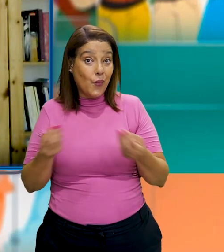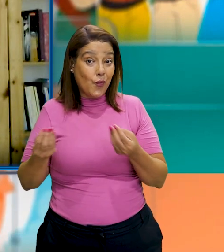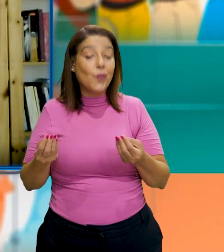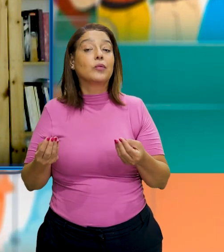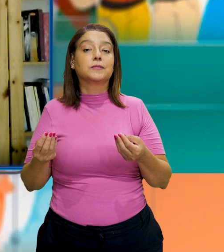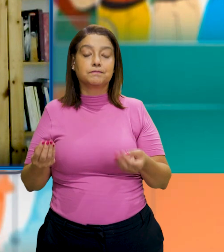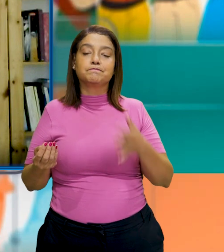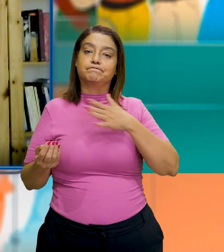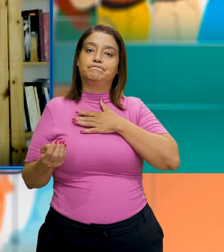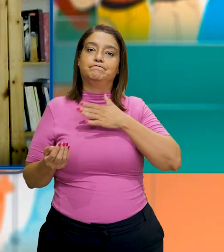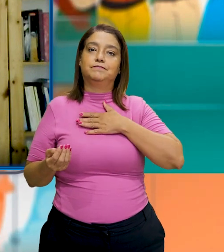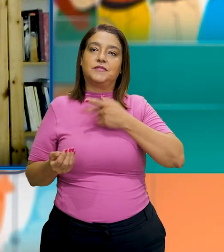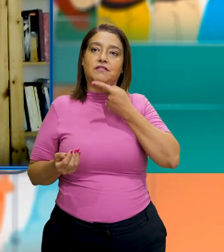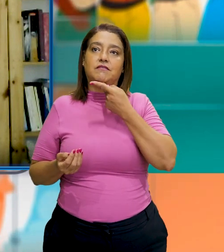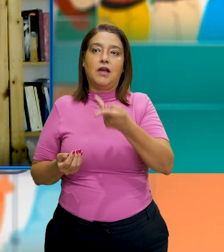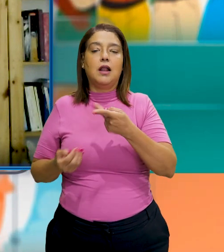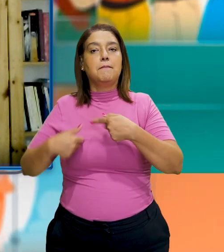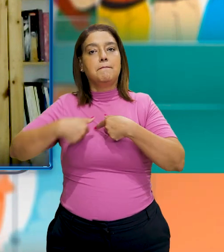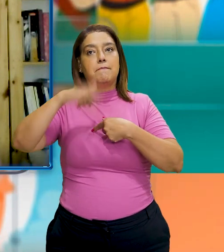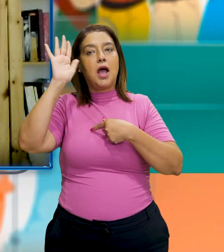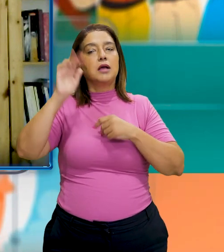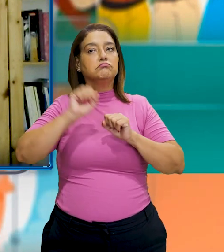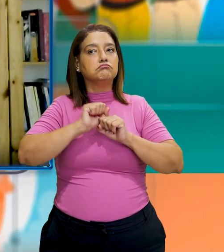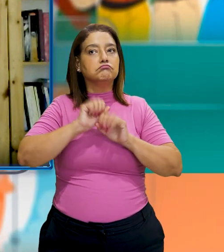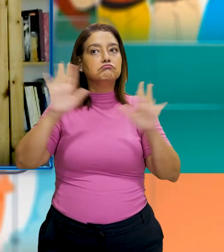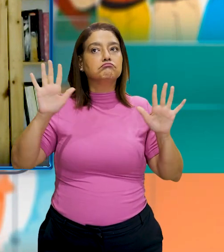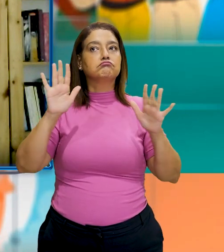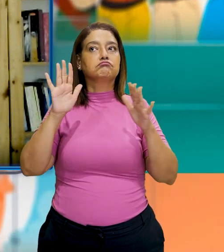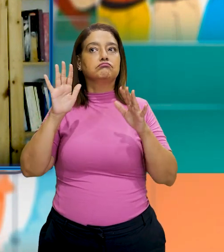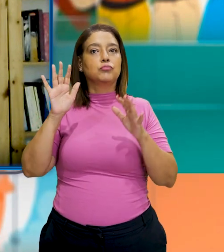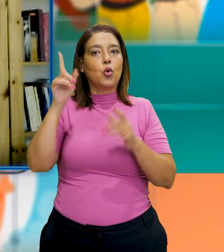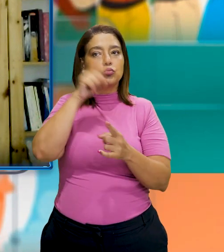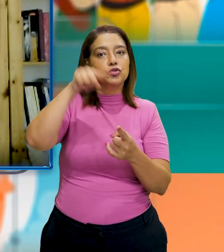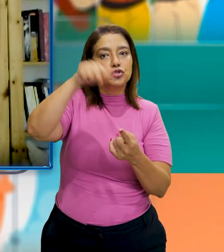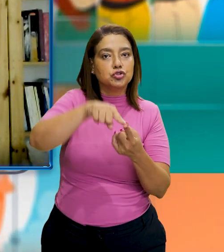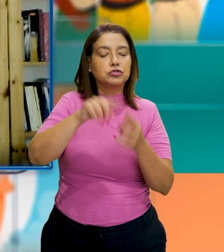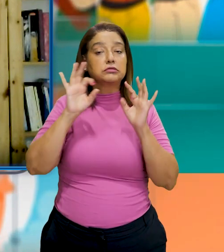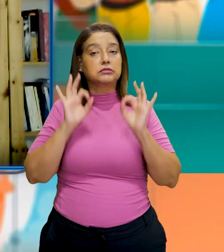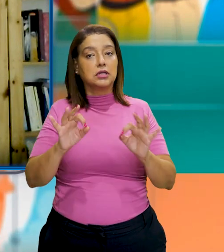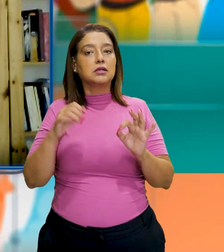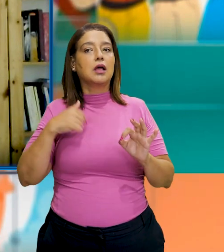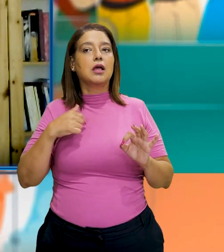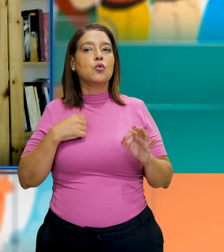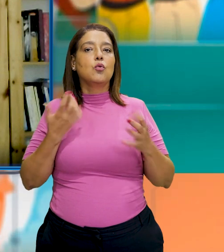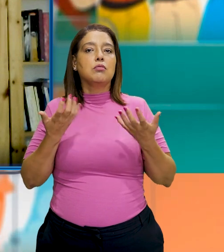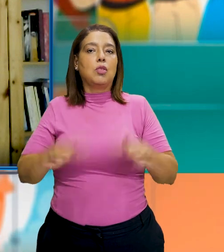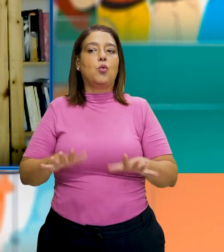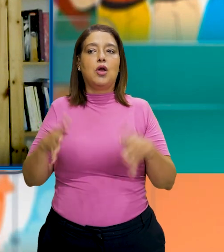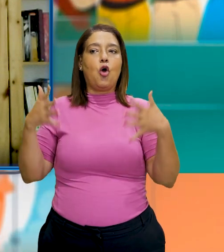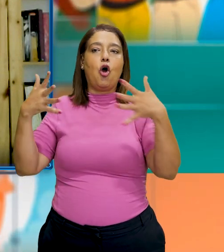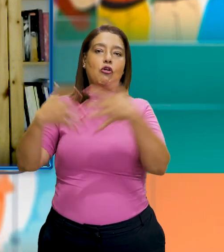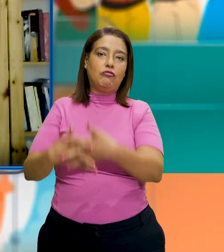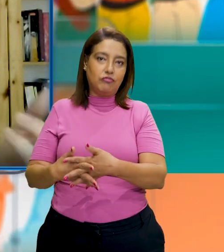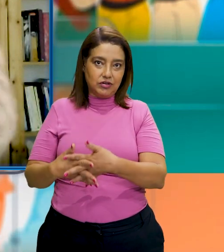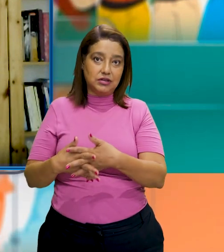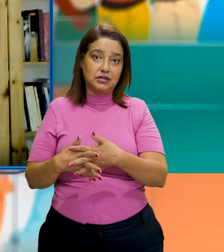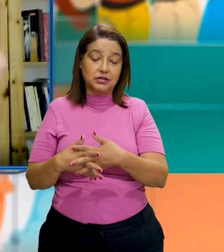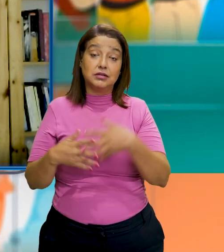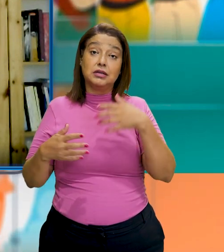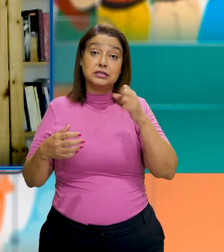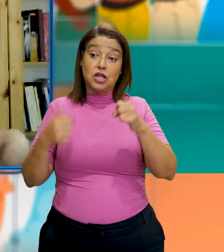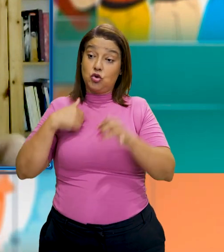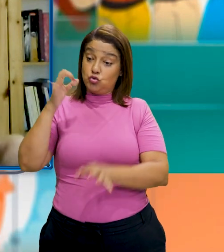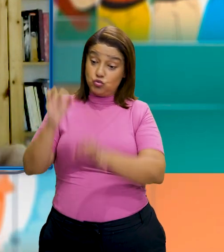Entende? Isso faz com que a minha fala fique mais clara, mais objetiva e provoque menos conflito, porque se eu